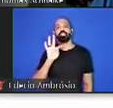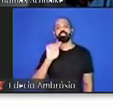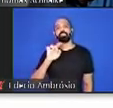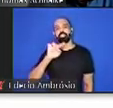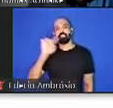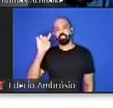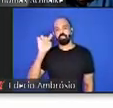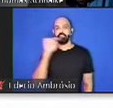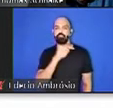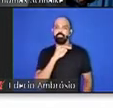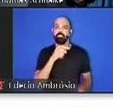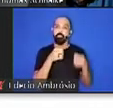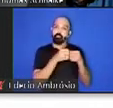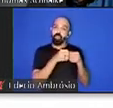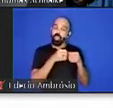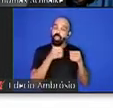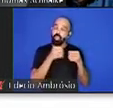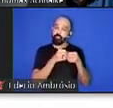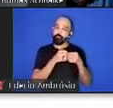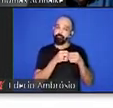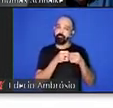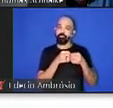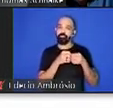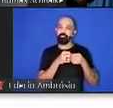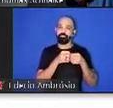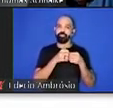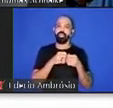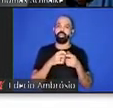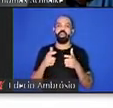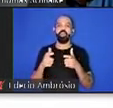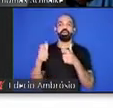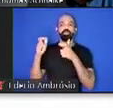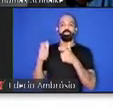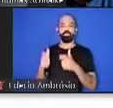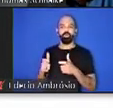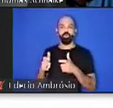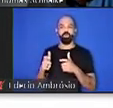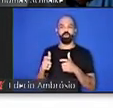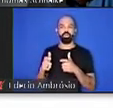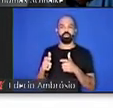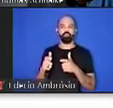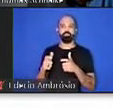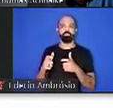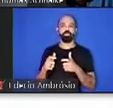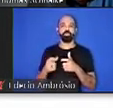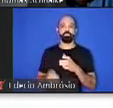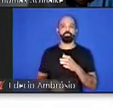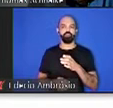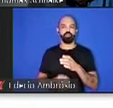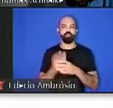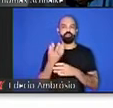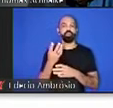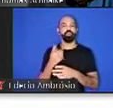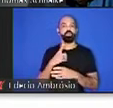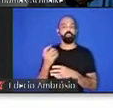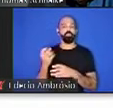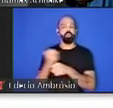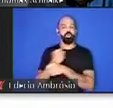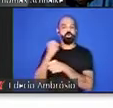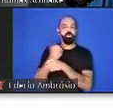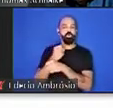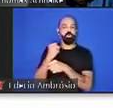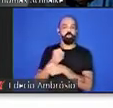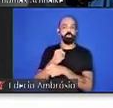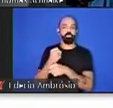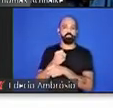muito próximo à localização de uma instalação muito importante aqui, a Main